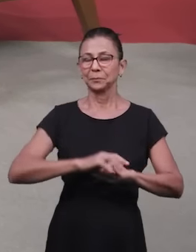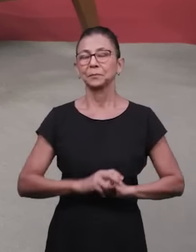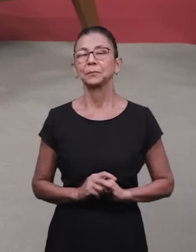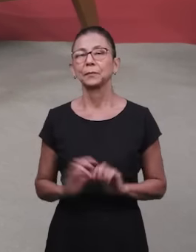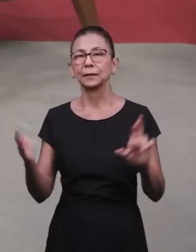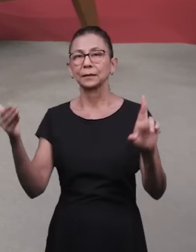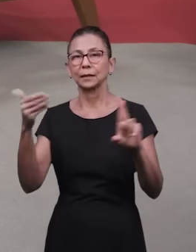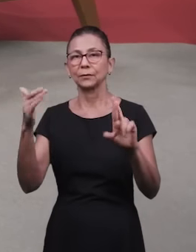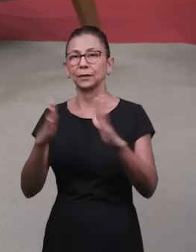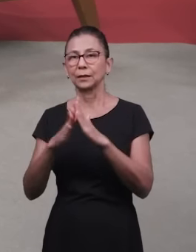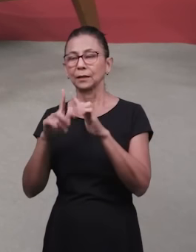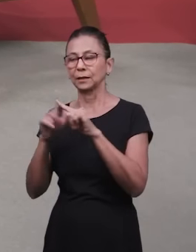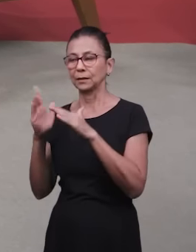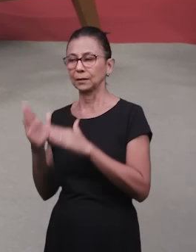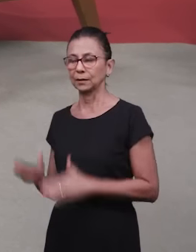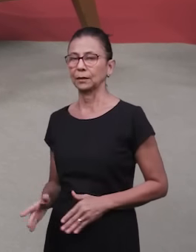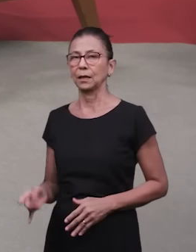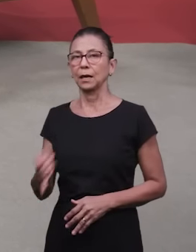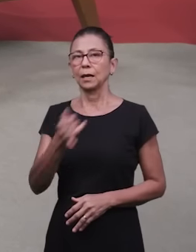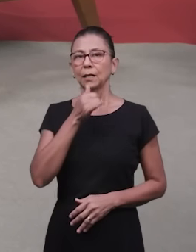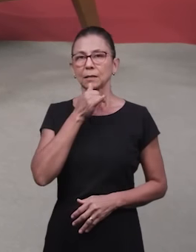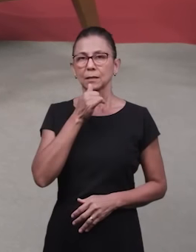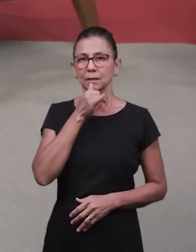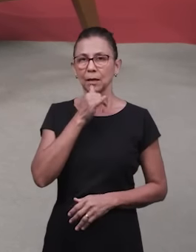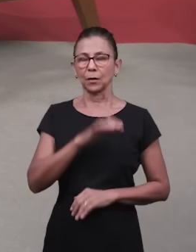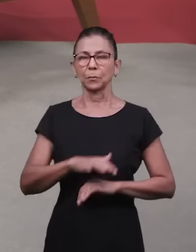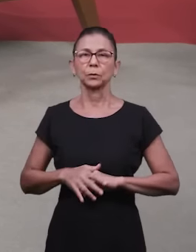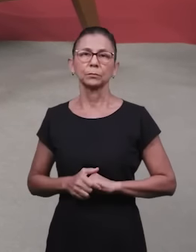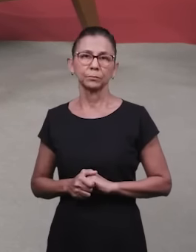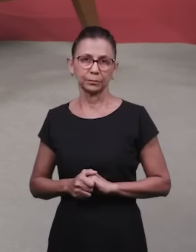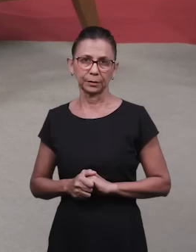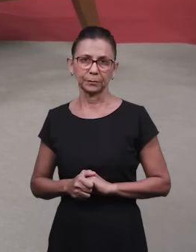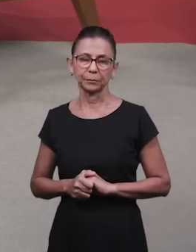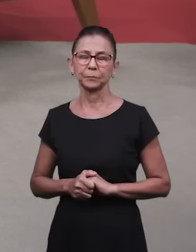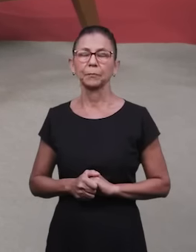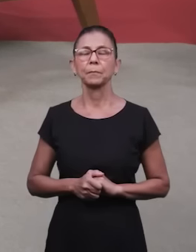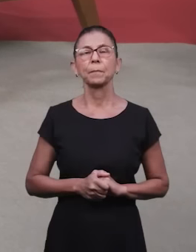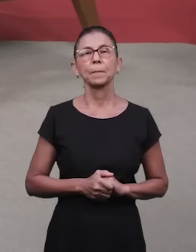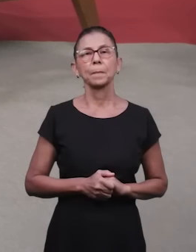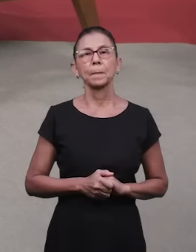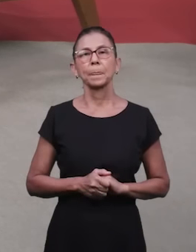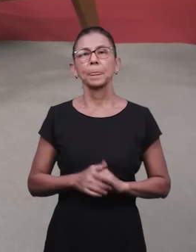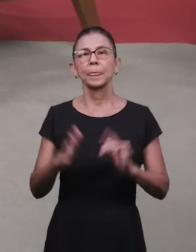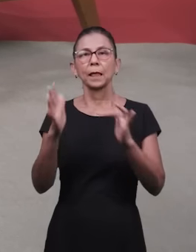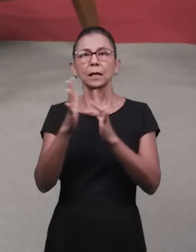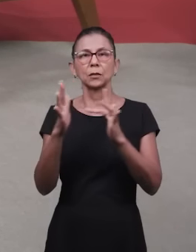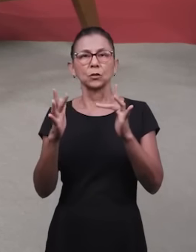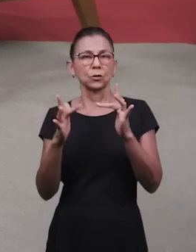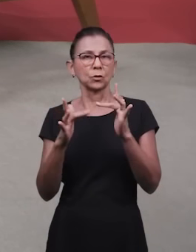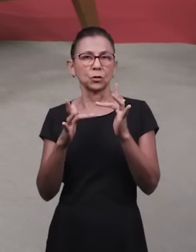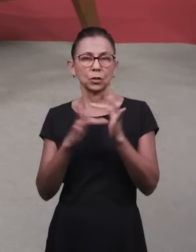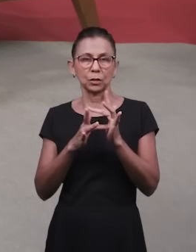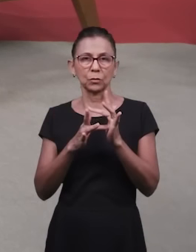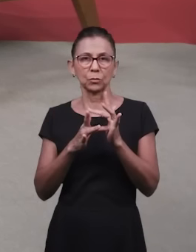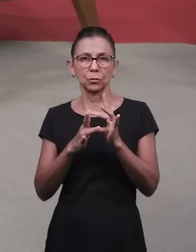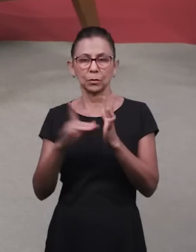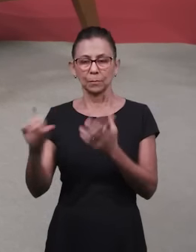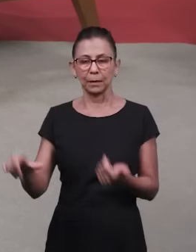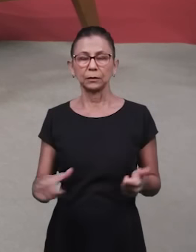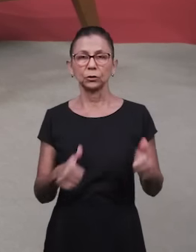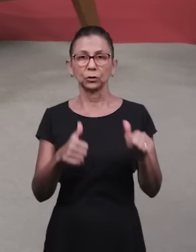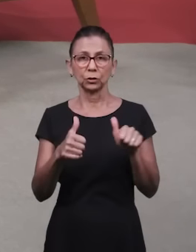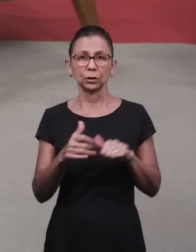Exemplos. Quando ele é batizado nas águas, e que João diz assim, não, mas eu preciso, o senhor não vai me batizar, eu preciso